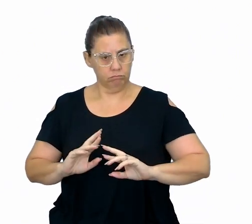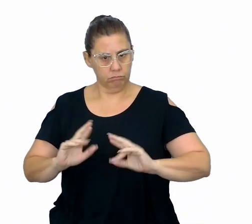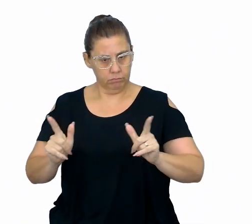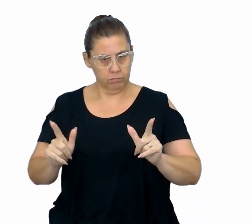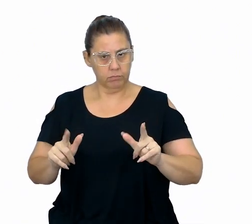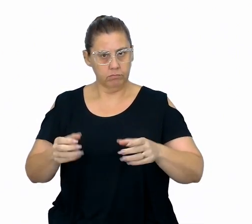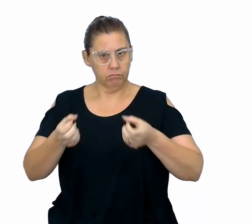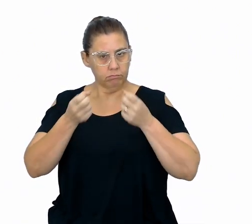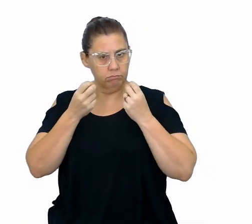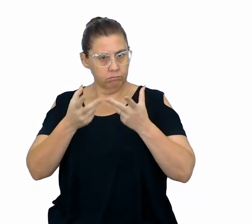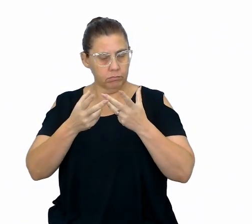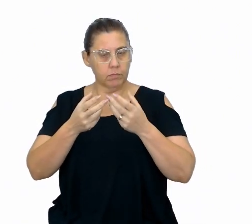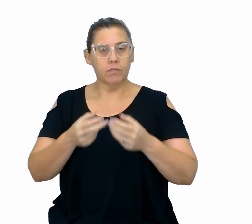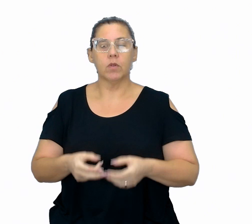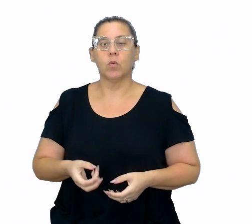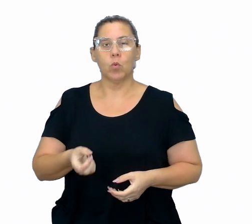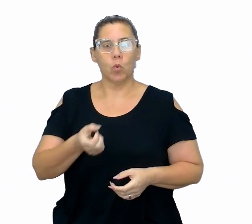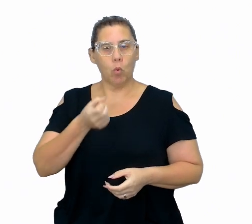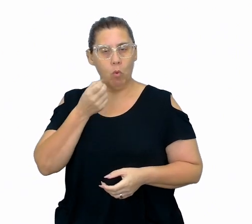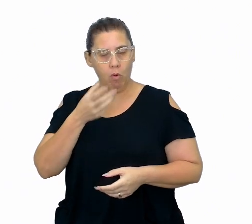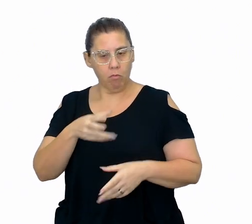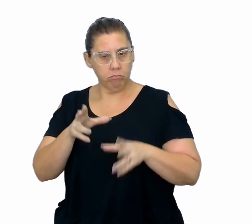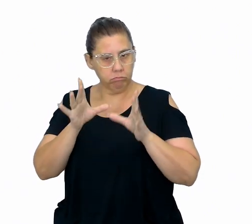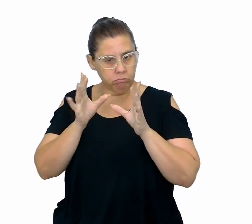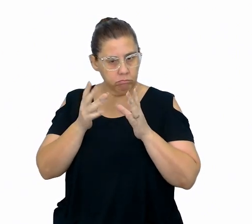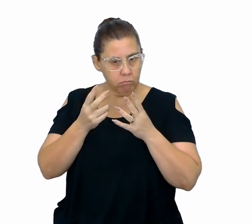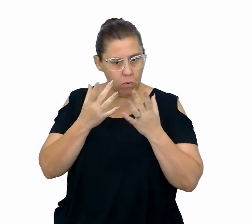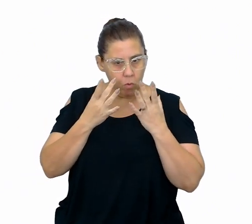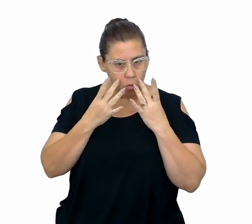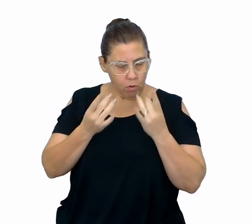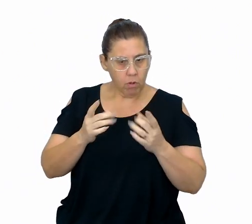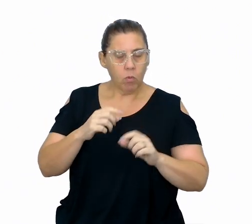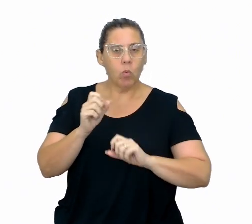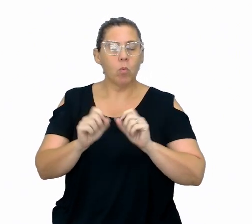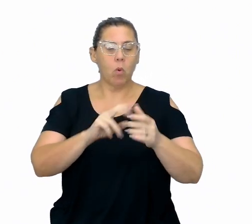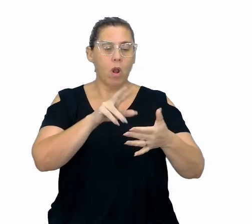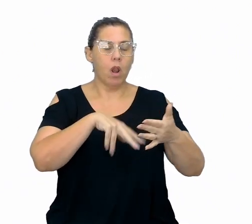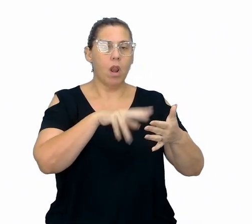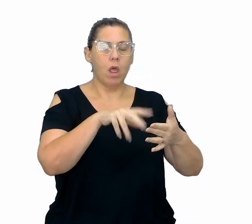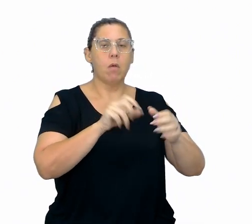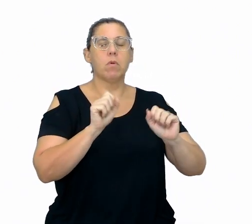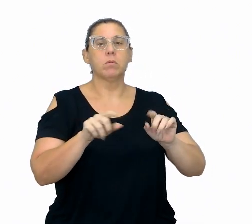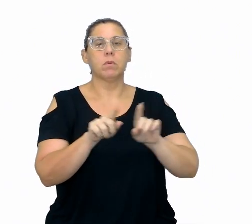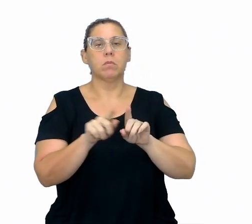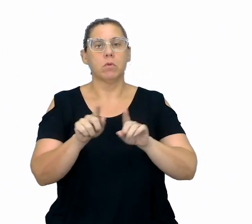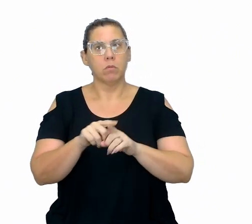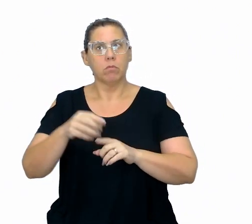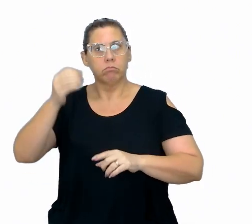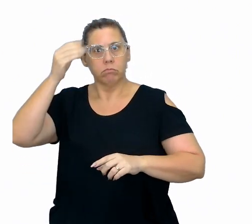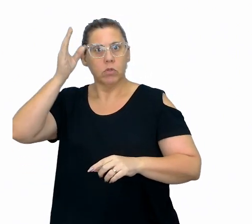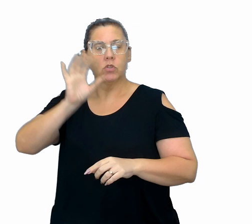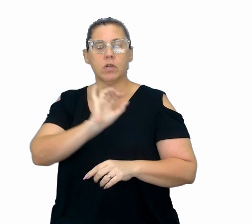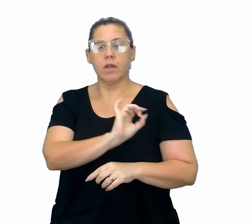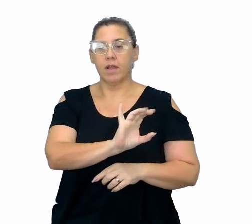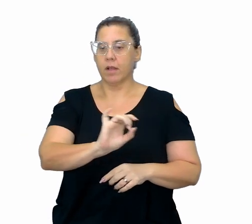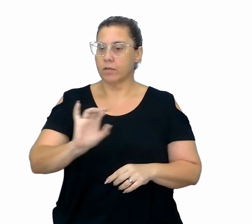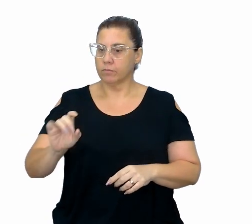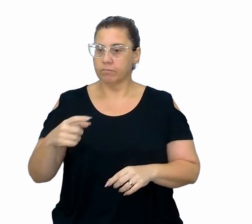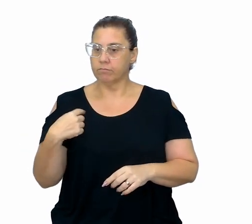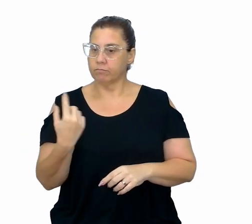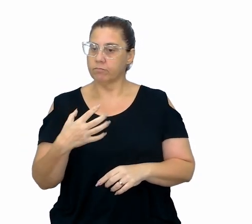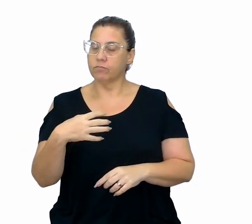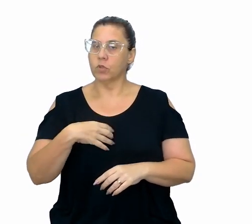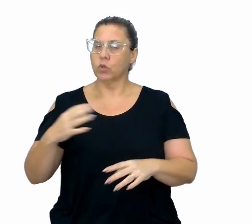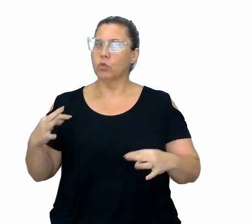para despertar a curiosidade deles sobre o que será lido, como para acionar os conhecimentos prévios de cada um, de modo